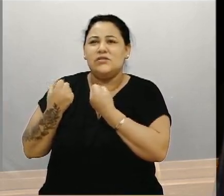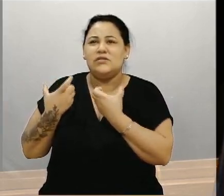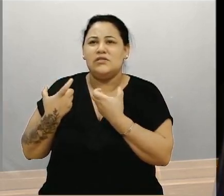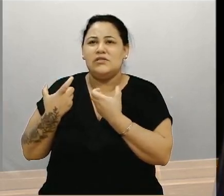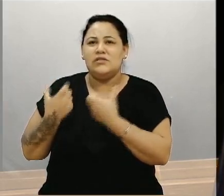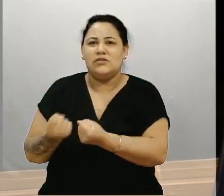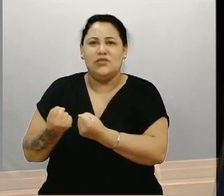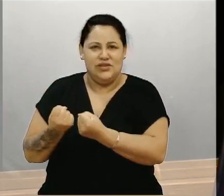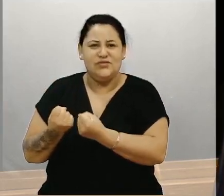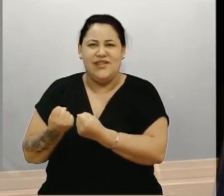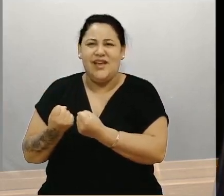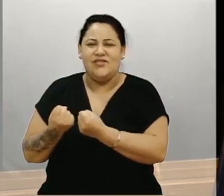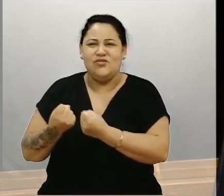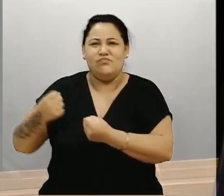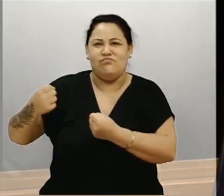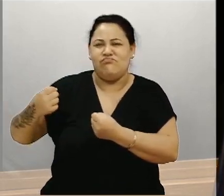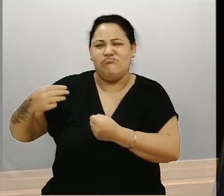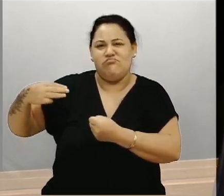o outro, enfim,